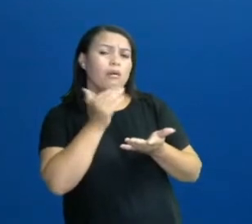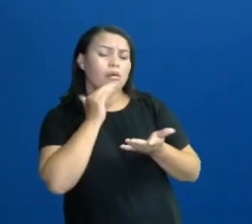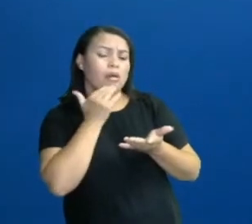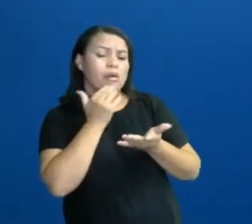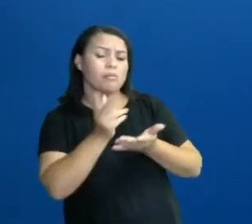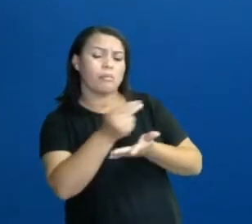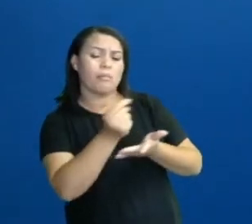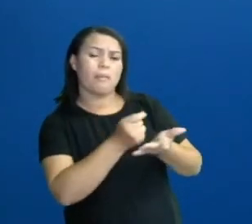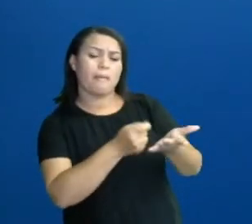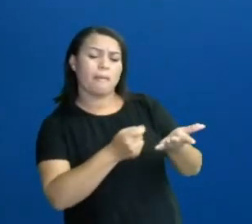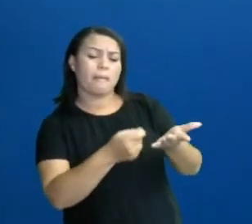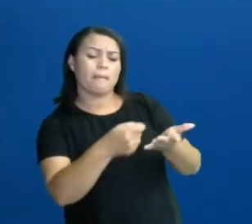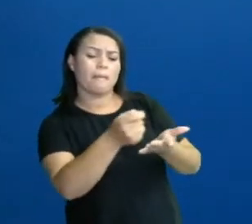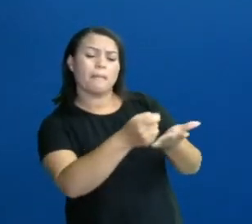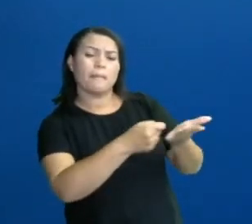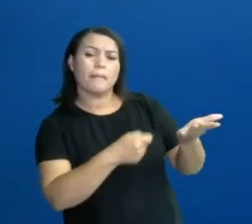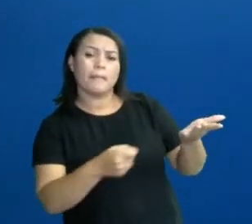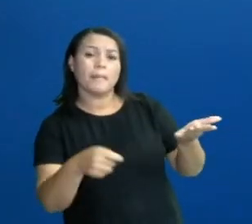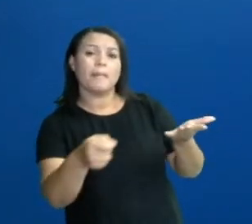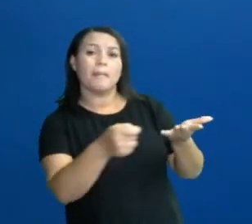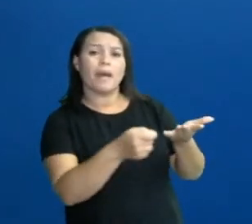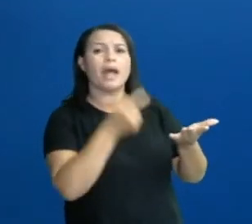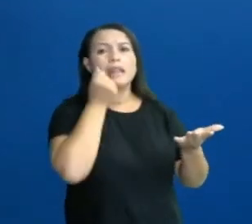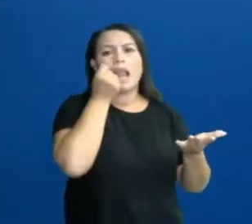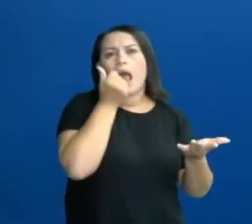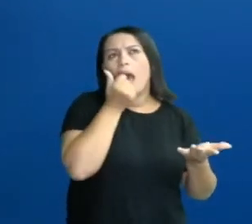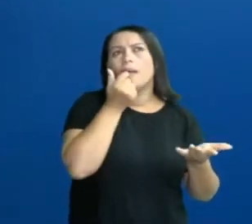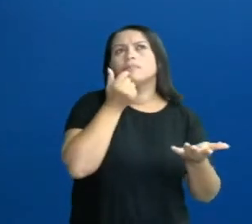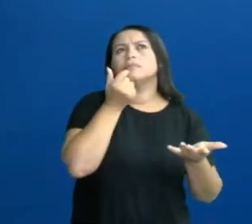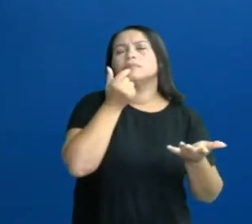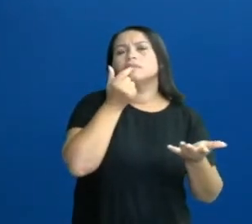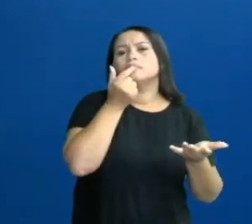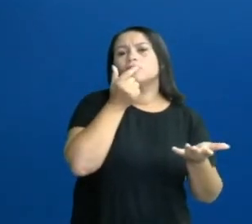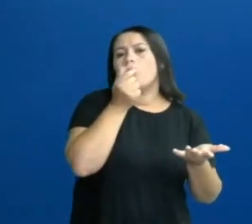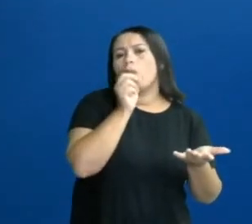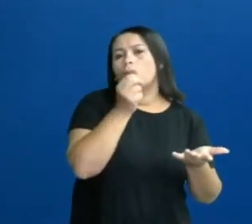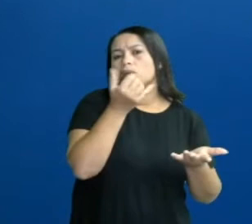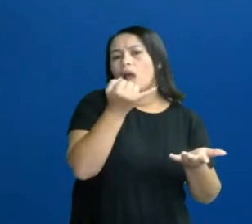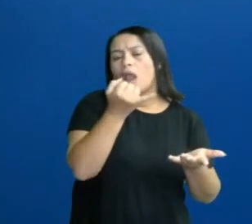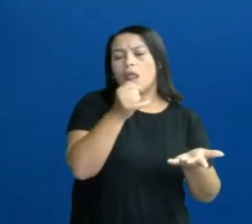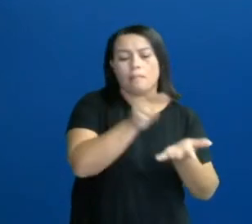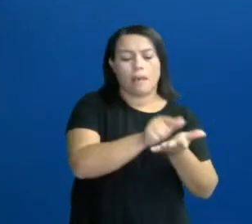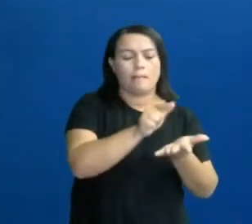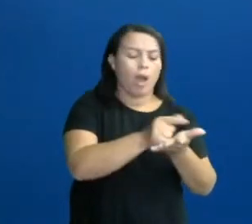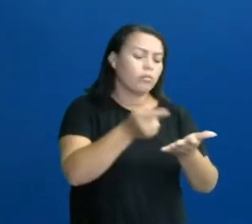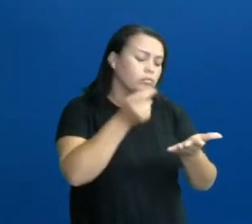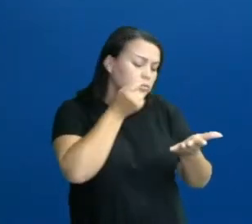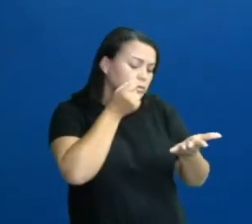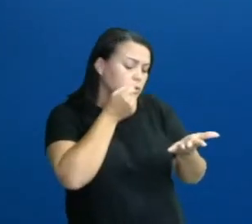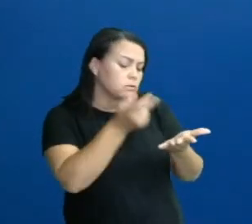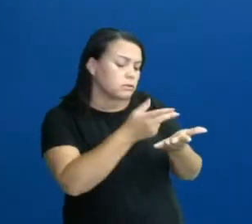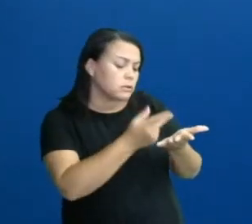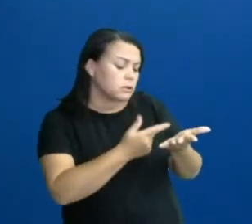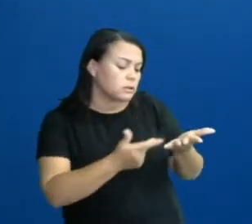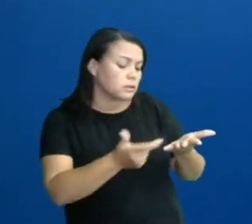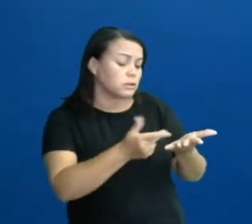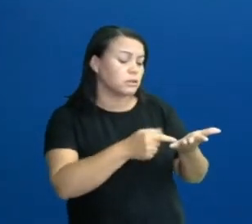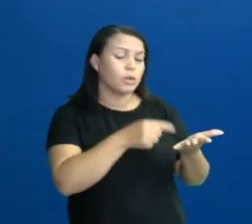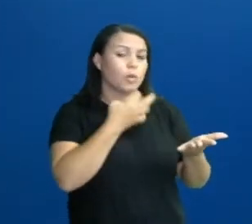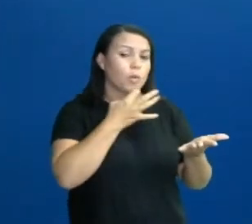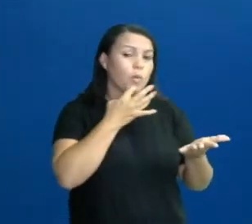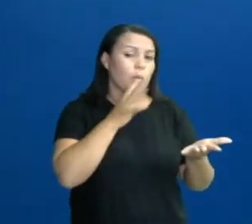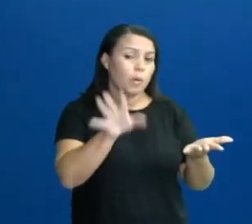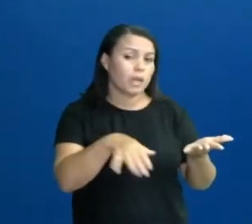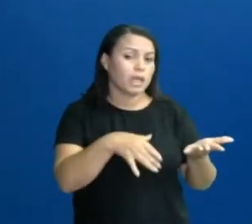com caneta, né, para você identificar determinados locais que você precisa de repente chegar. Imagina que eu desejo chegar em um determinado lugar que eu não